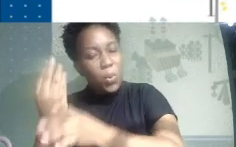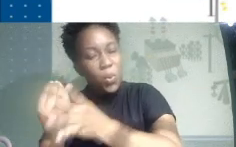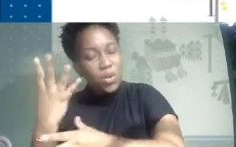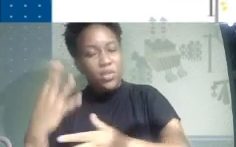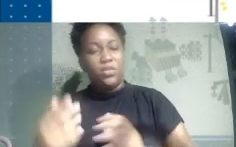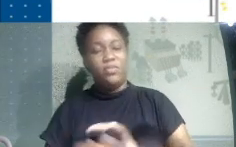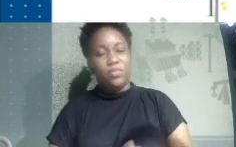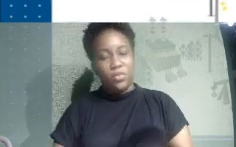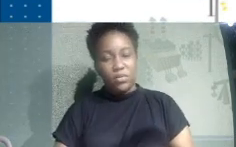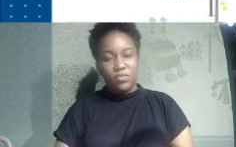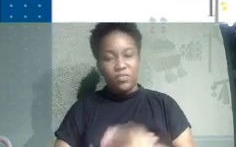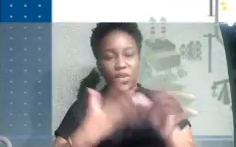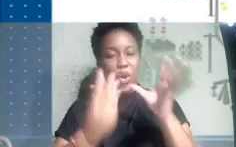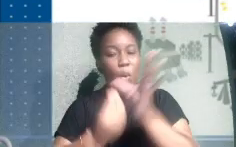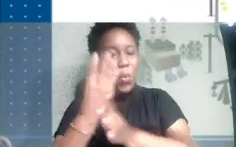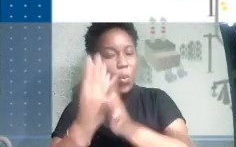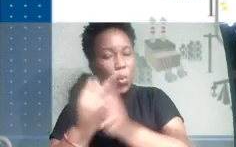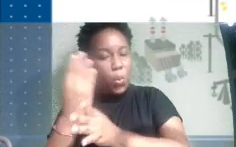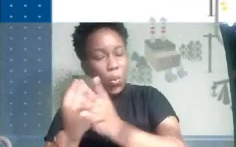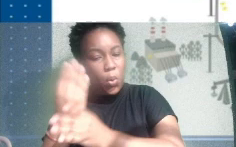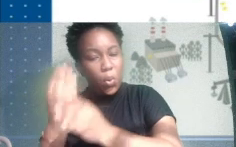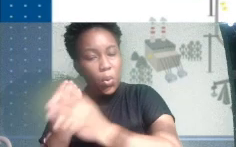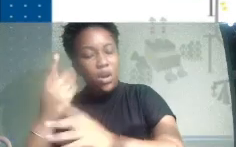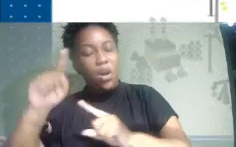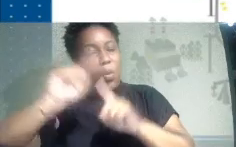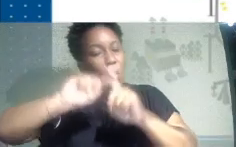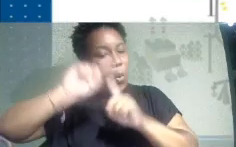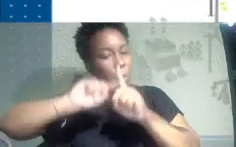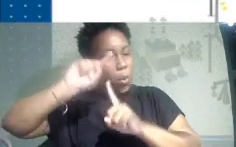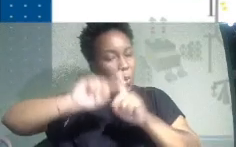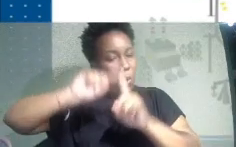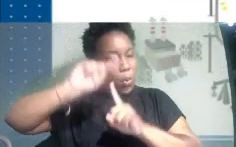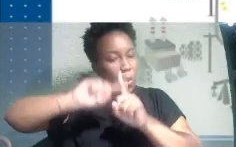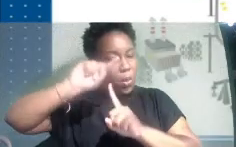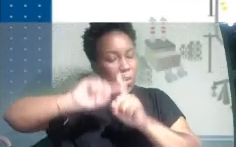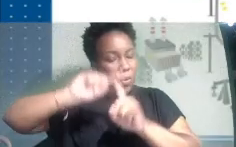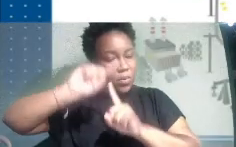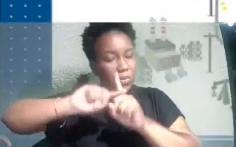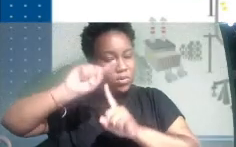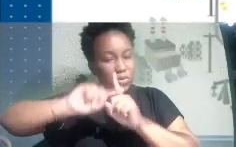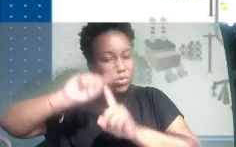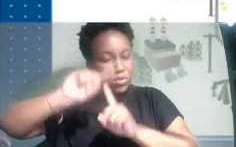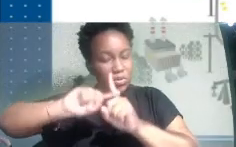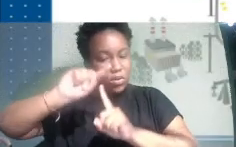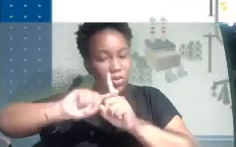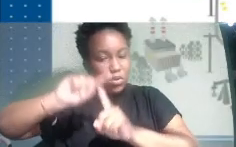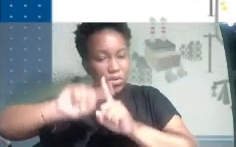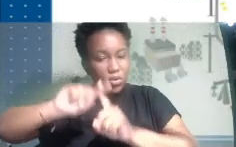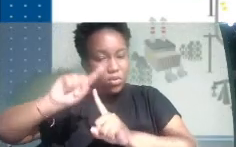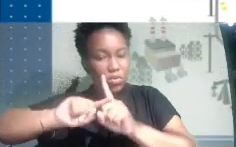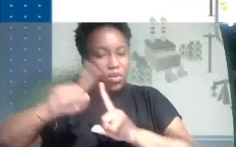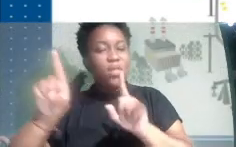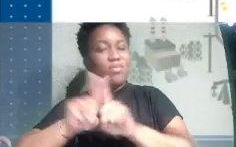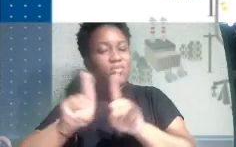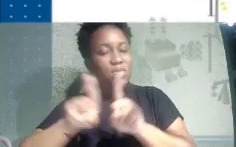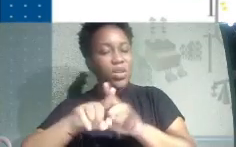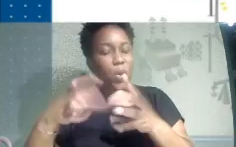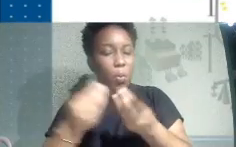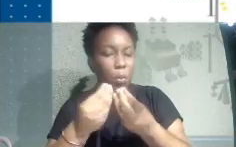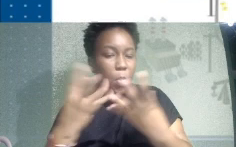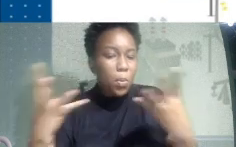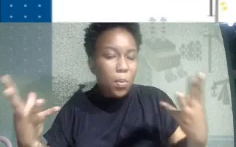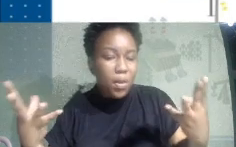produzido em alta tensão, e aí ele vai passar por usinas de distribuição, usinas